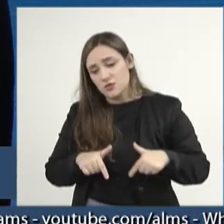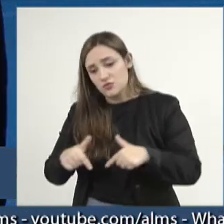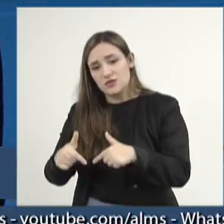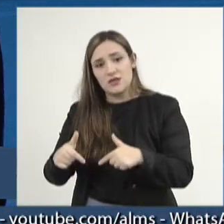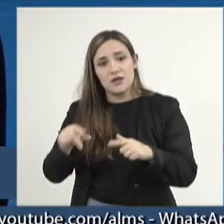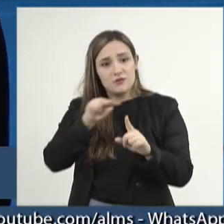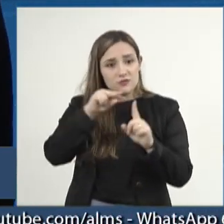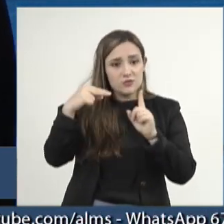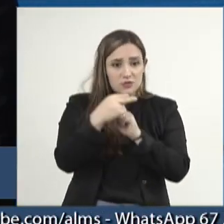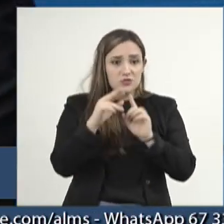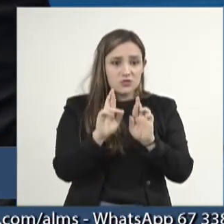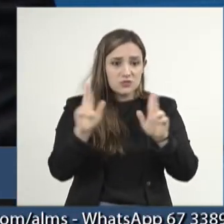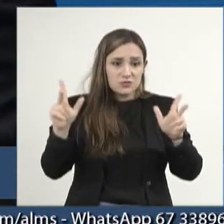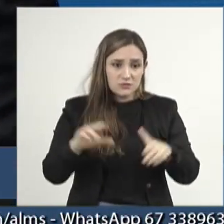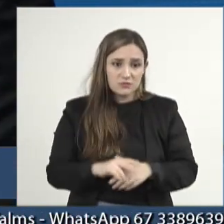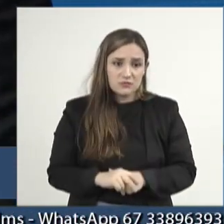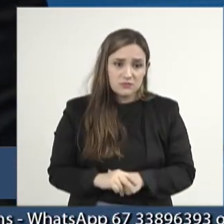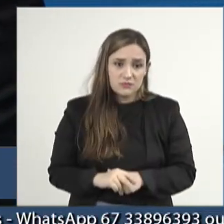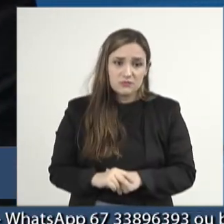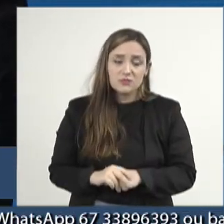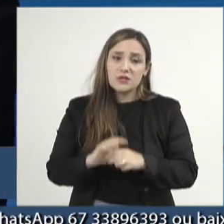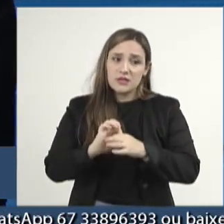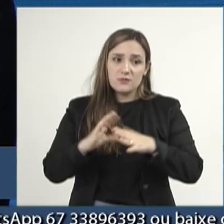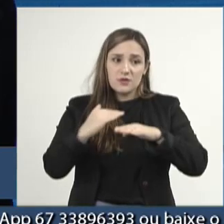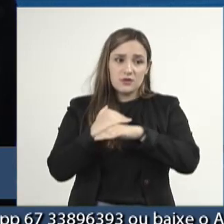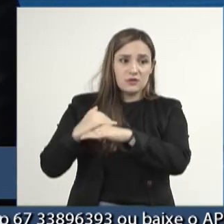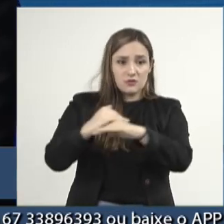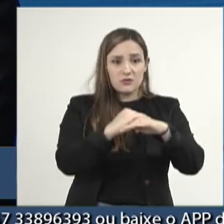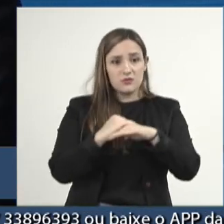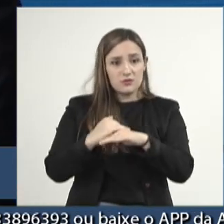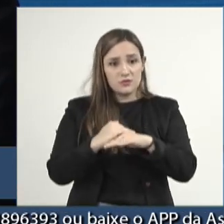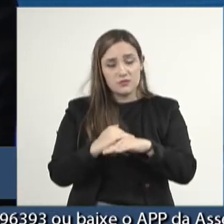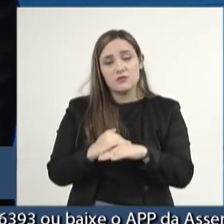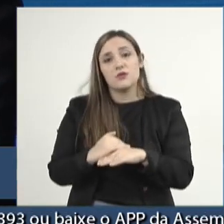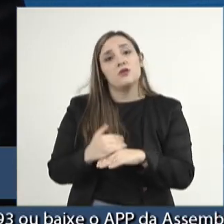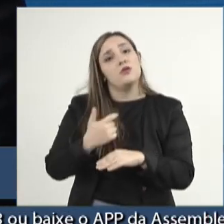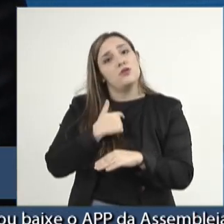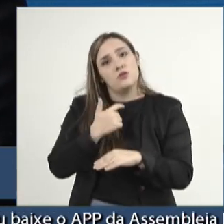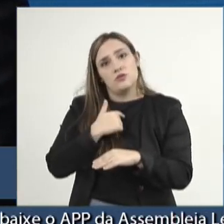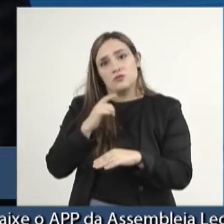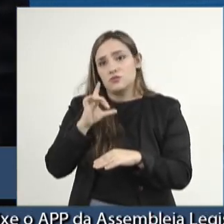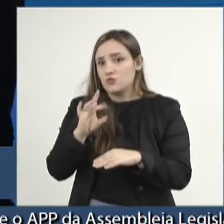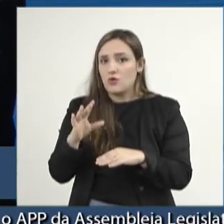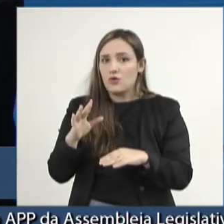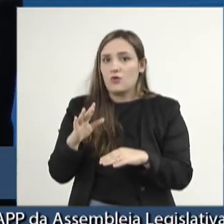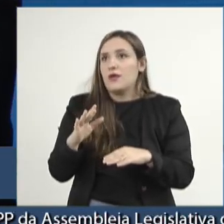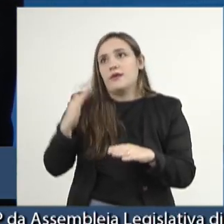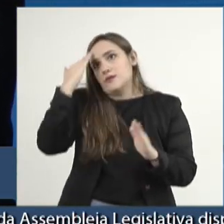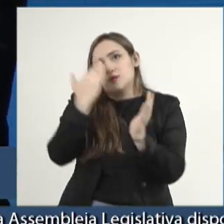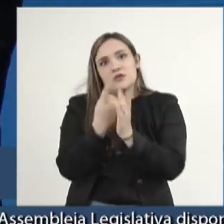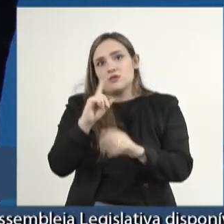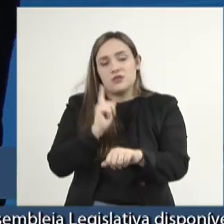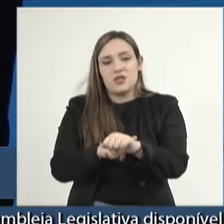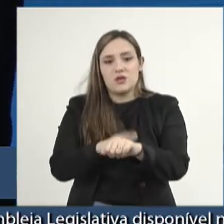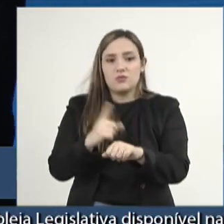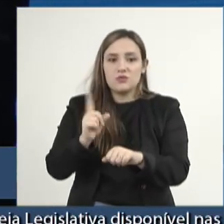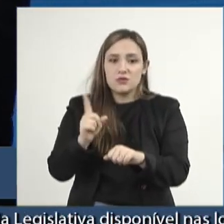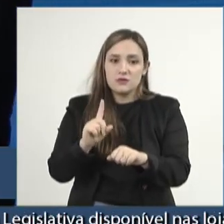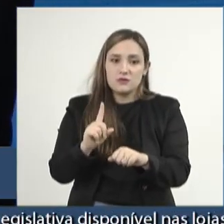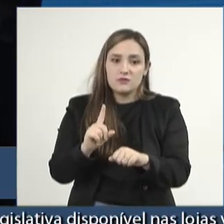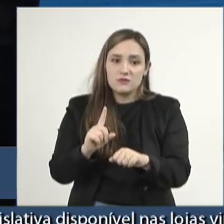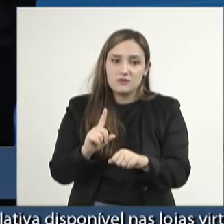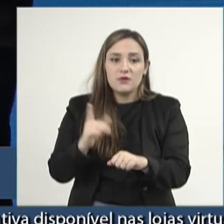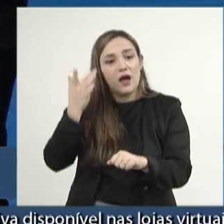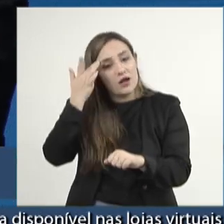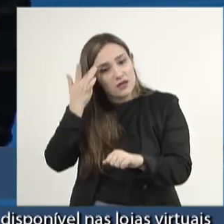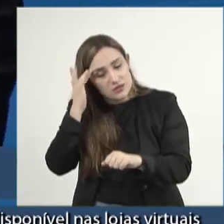vista diferentes, de maneira democrática e legal. Então, o que eu fiz não foi intempestivo, pelo contrário, foi extemporâneo, quer dizer,